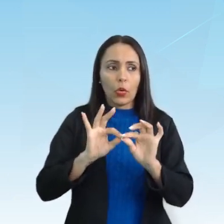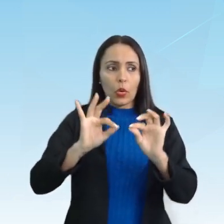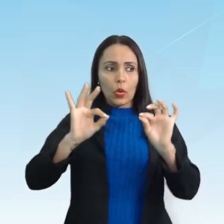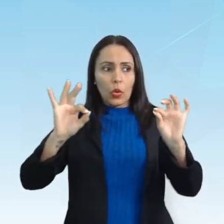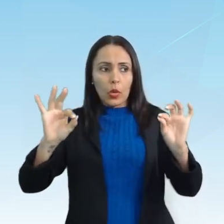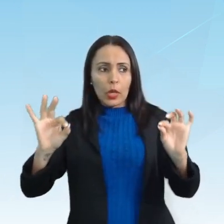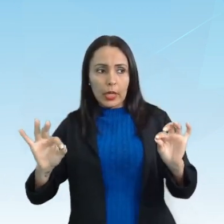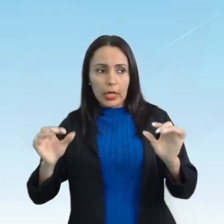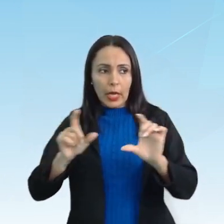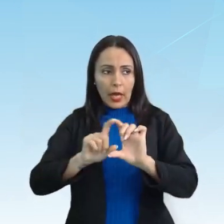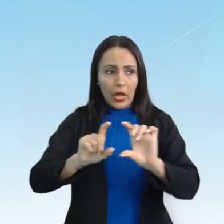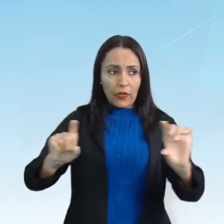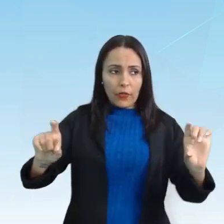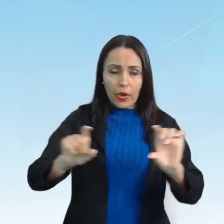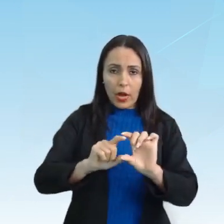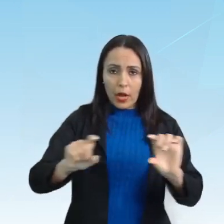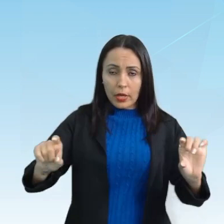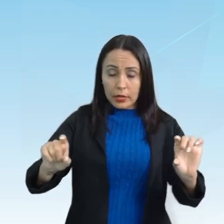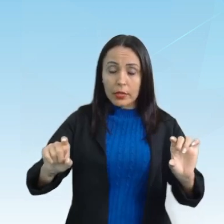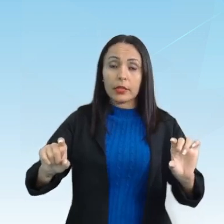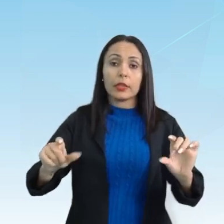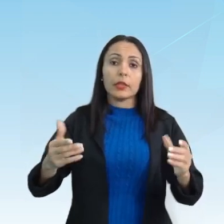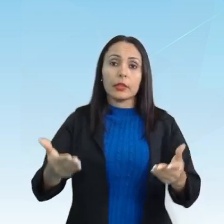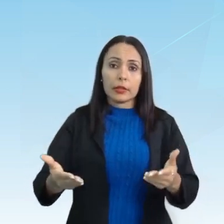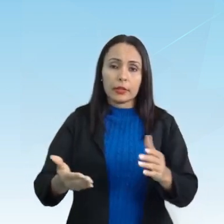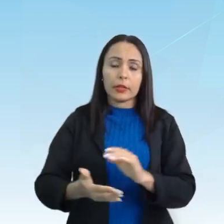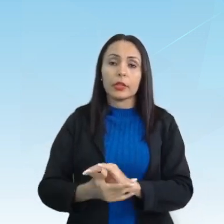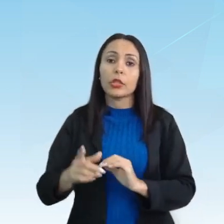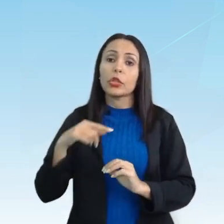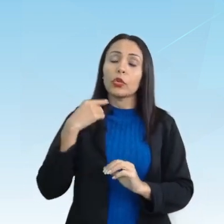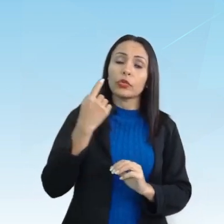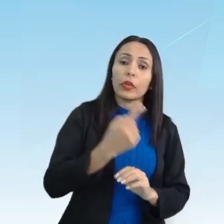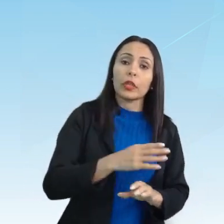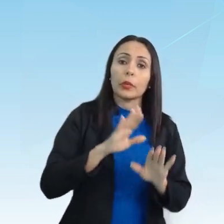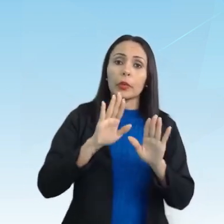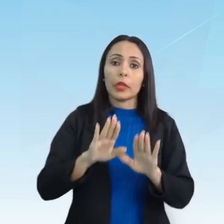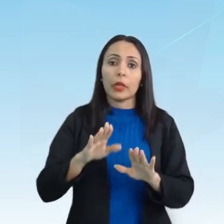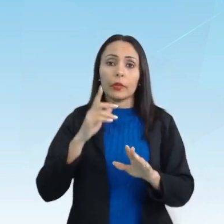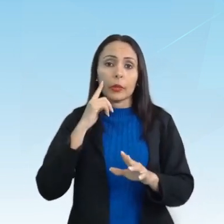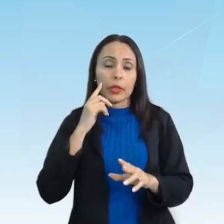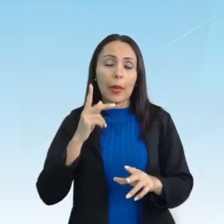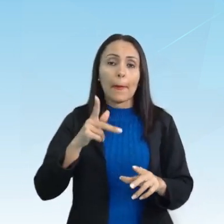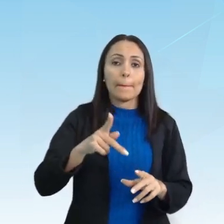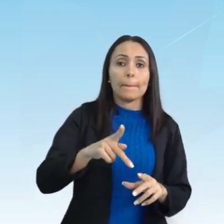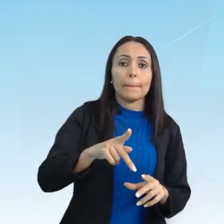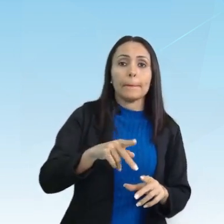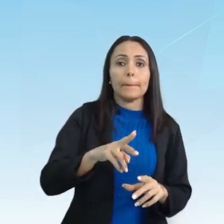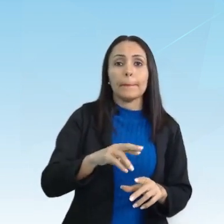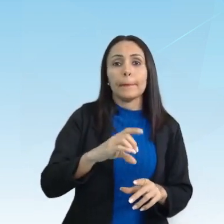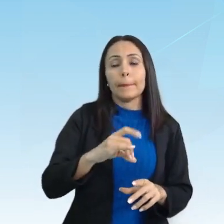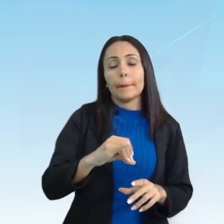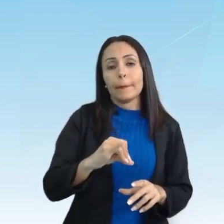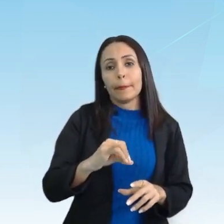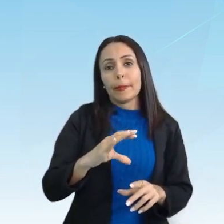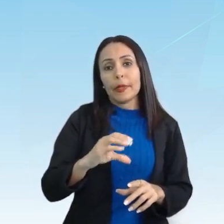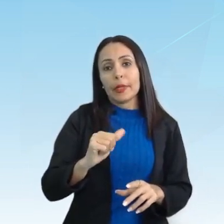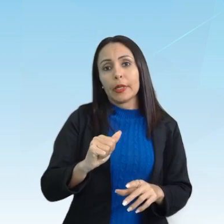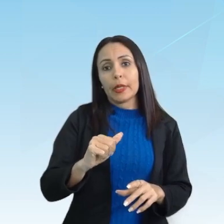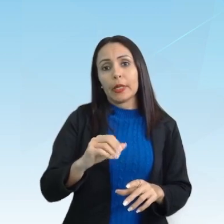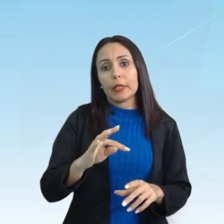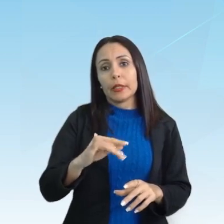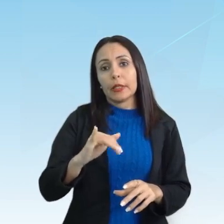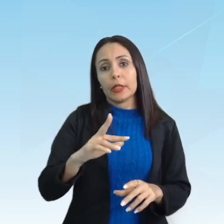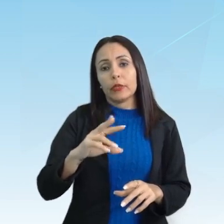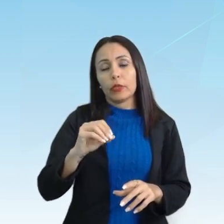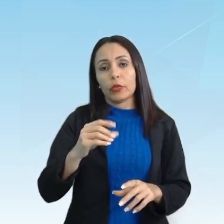ao sujeito uma qualidade ou estado que nós a chamamos de predicativo, que pode ser do sujeito ou do